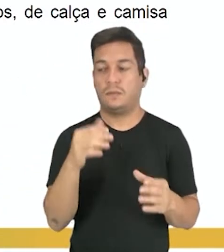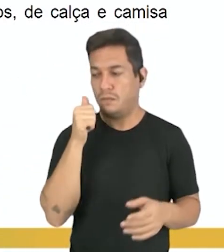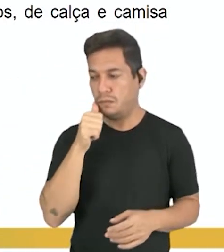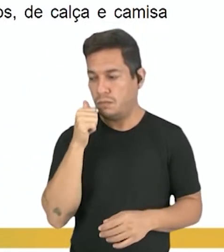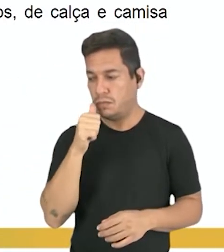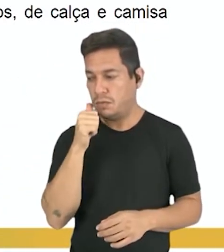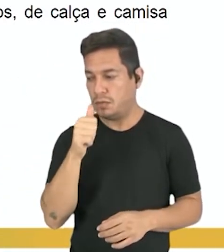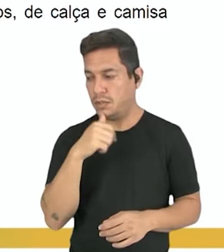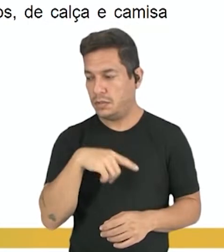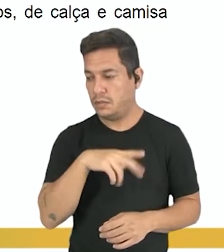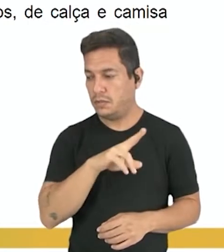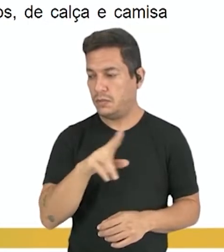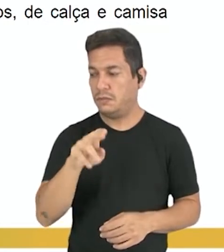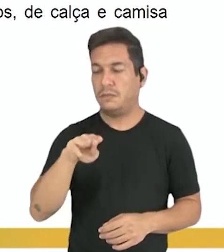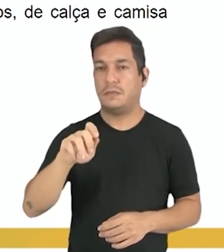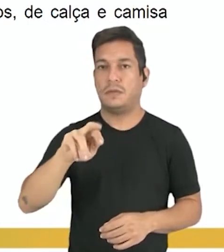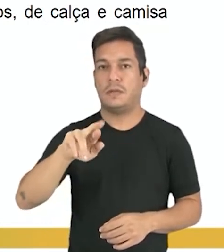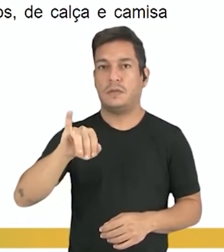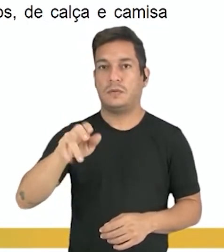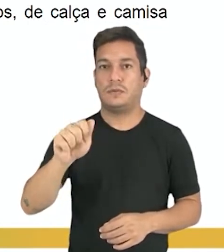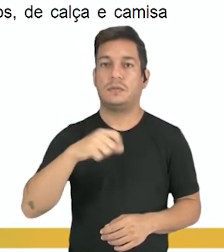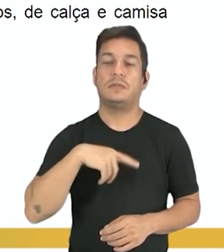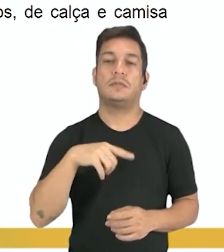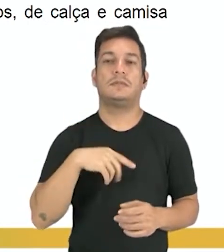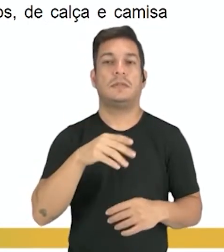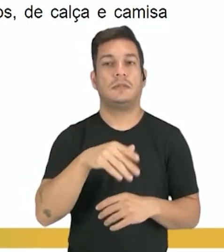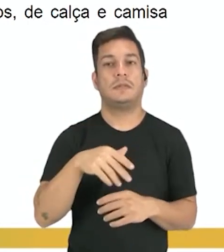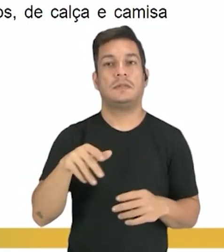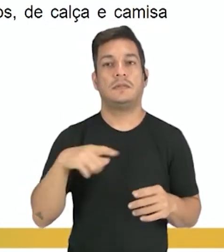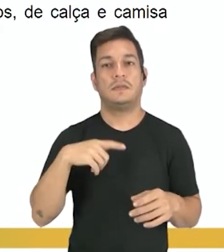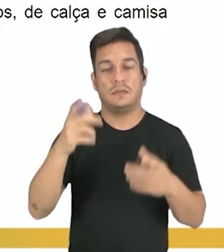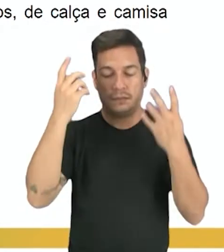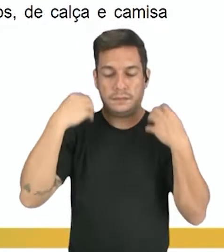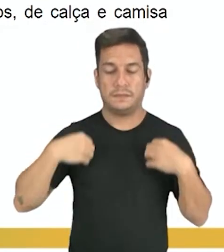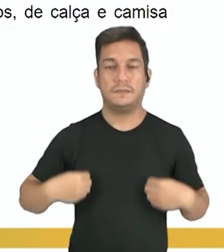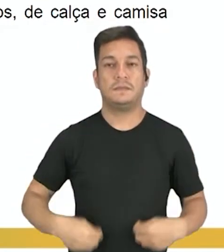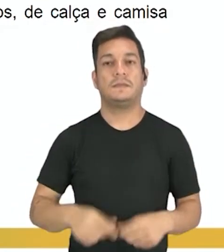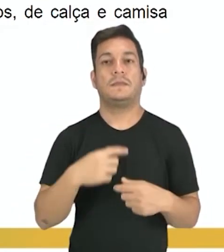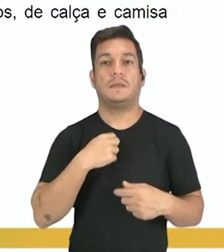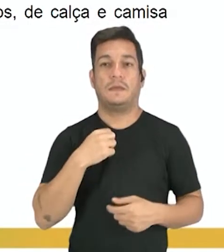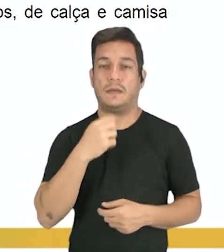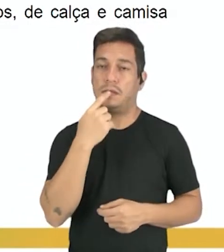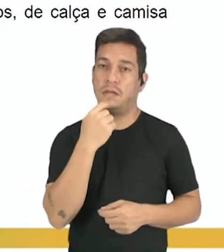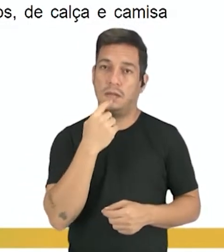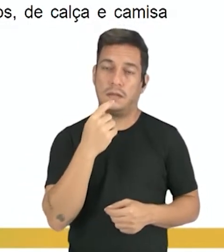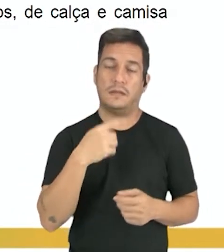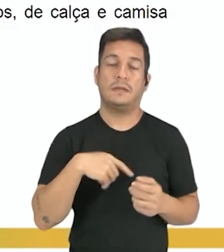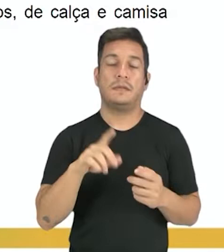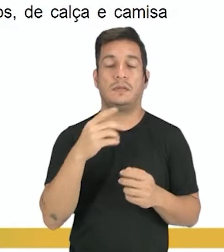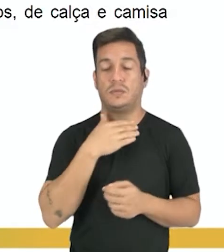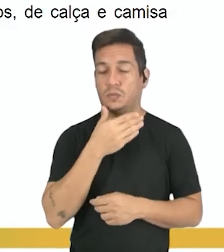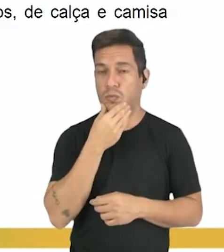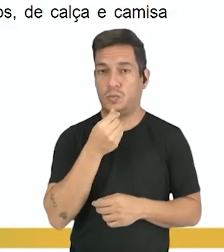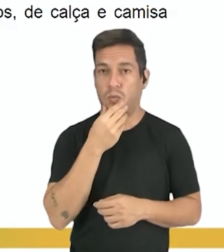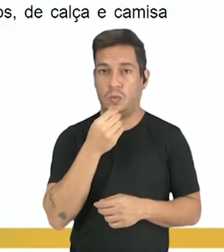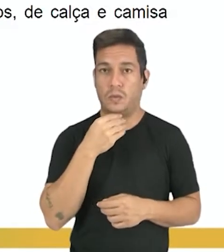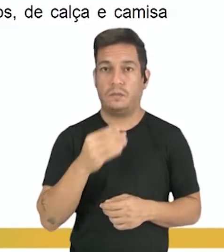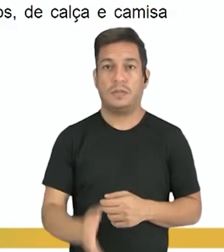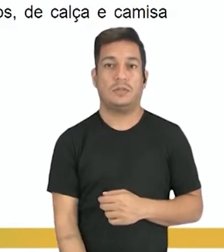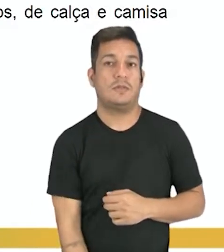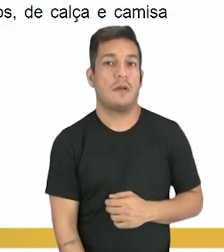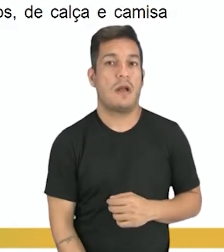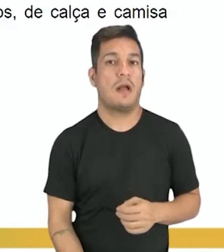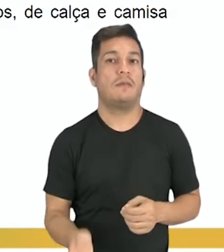marujos né que sai nas ruas em homenagem ao santo vestidas de branco e vermelho e os homens os marujos de